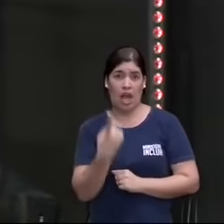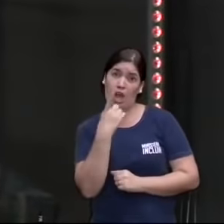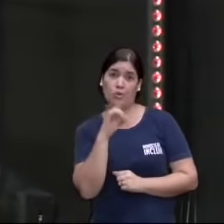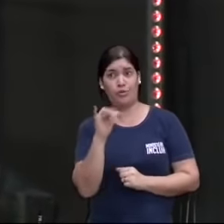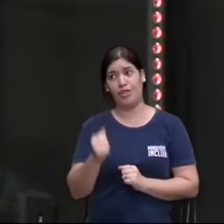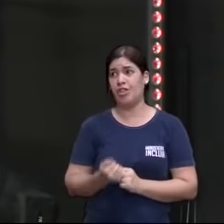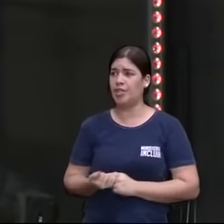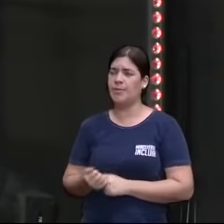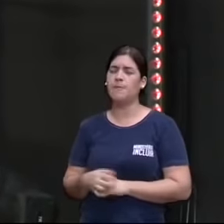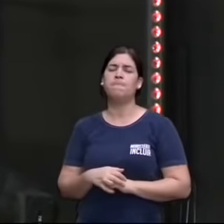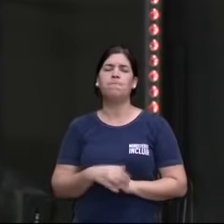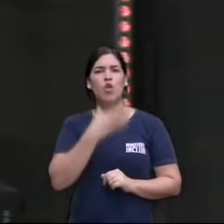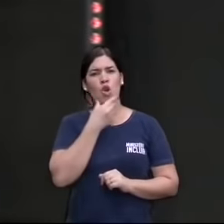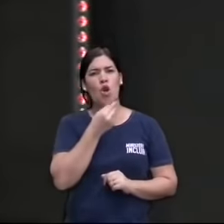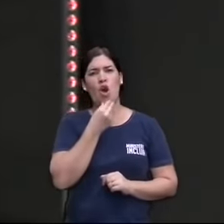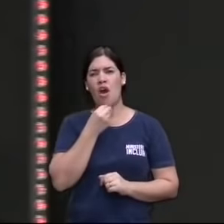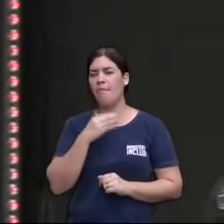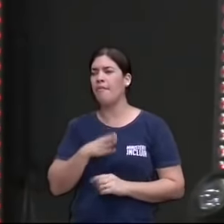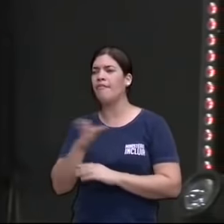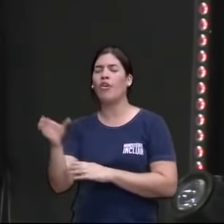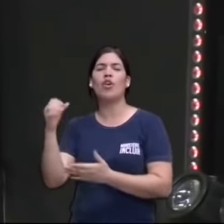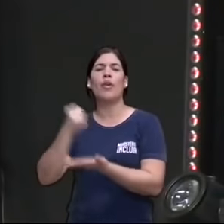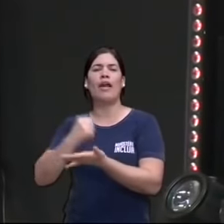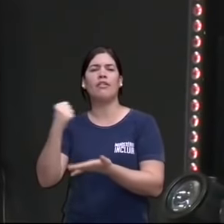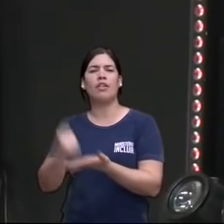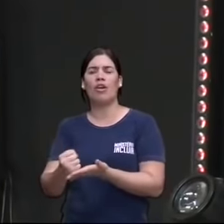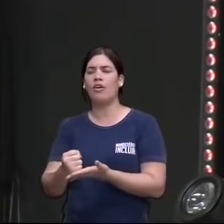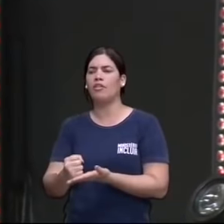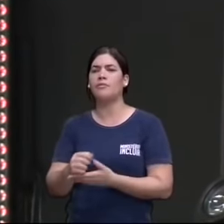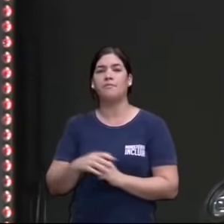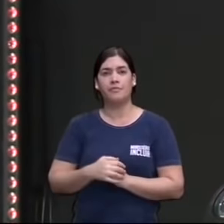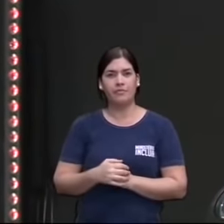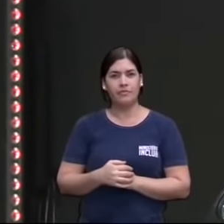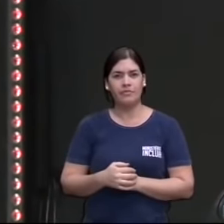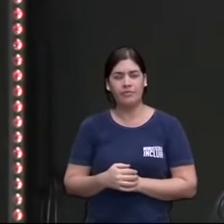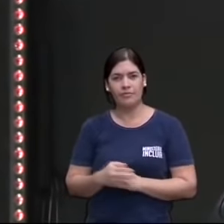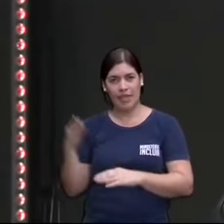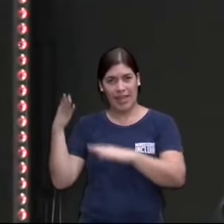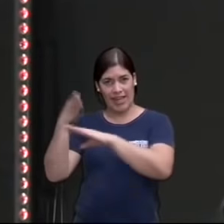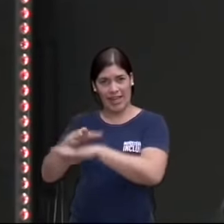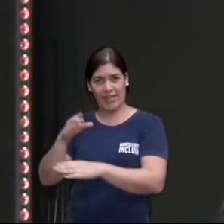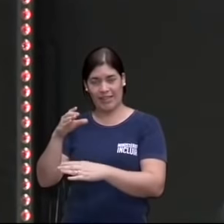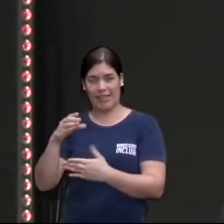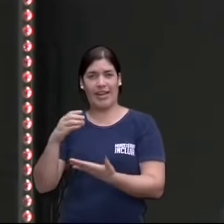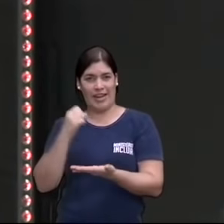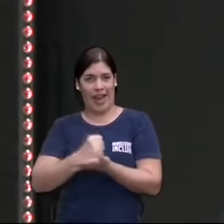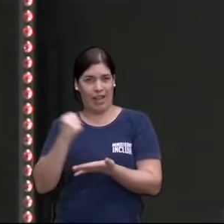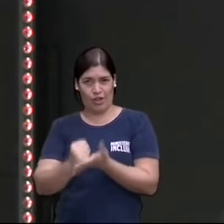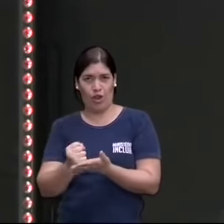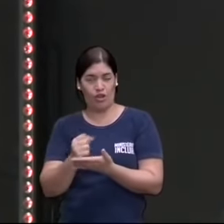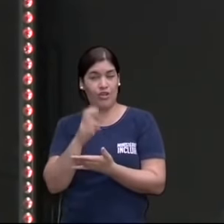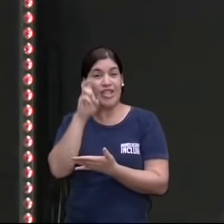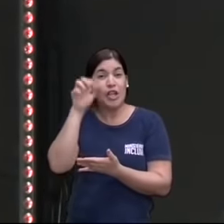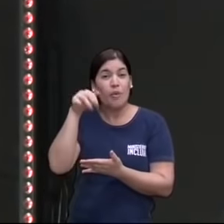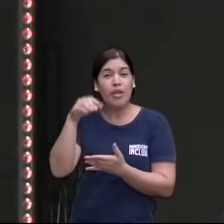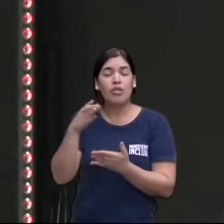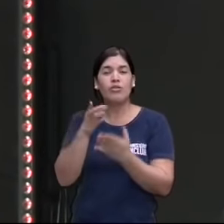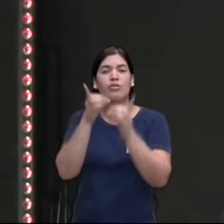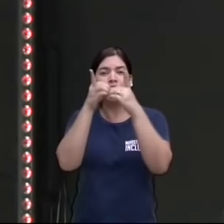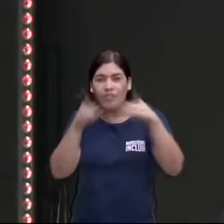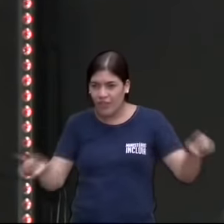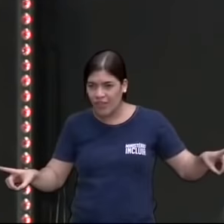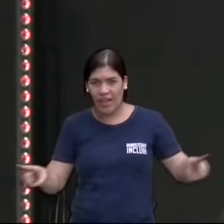um belo dia, eles foram no cartório. Hoje é fácil, entra no cartório, já sai divorciado em 5 minutos. Os dois de cabeça